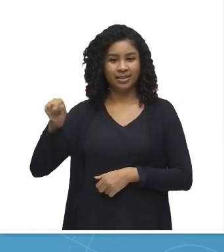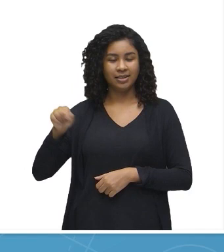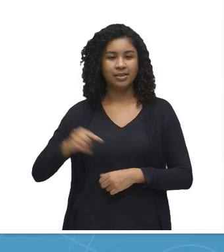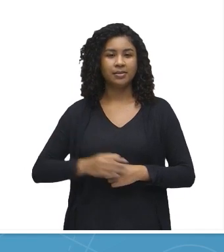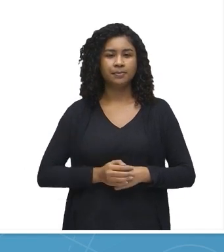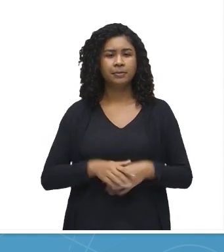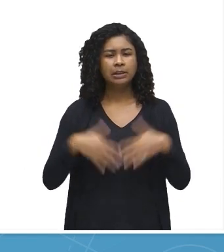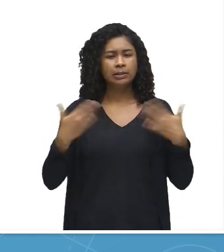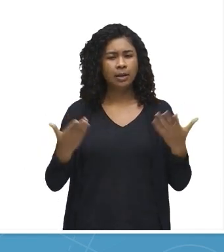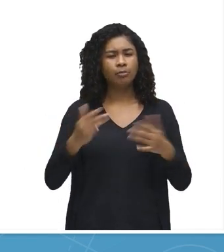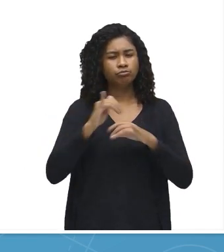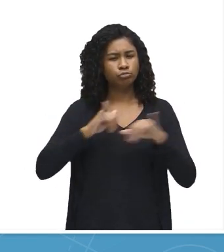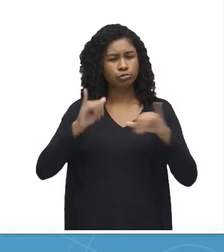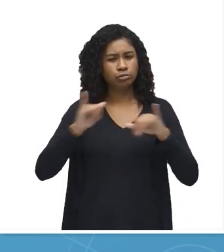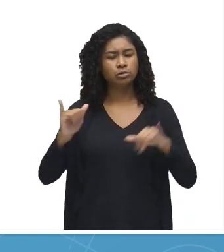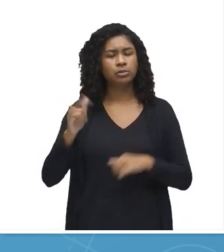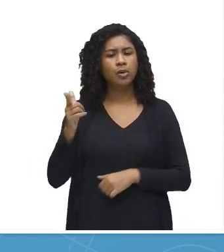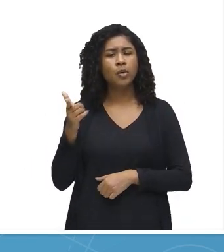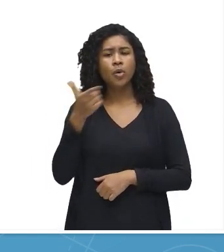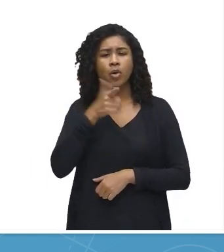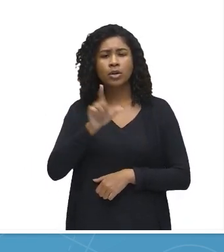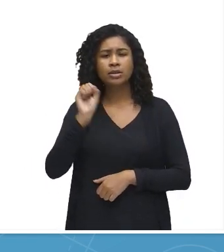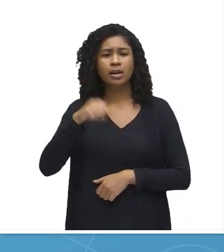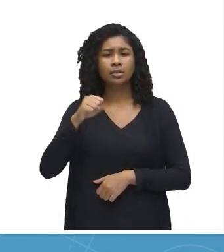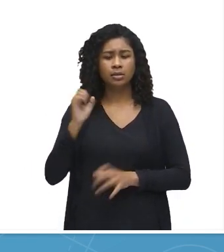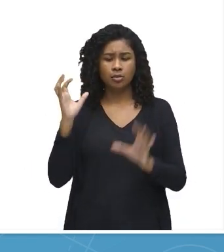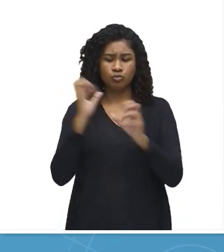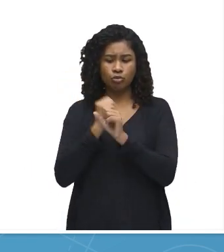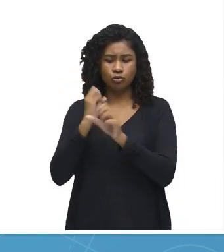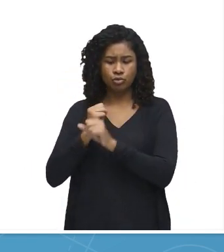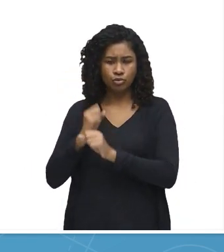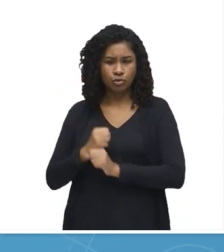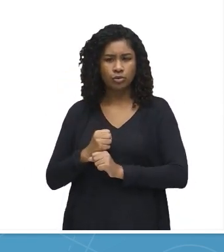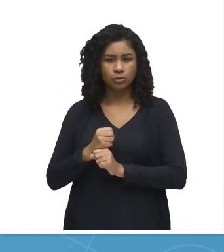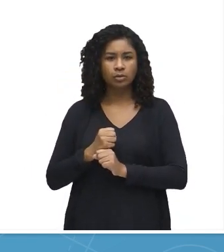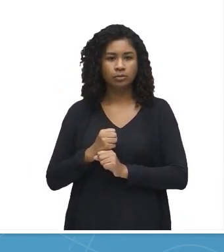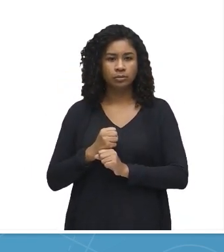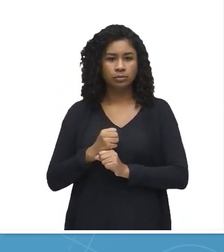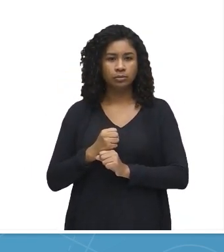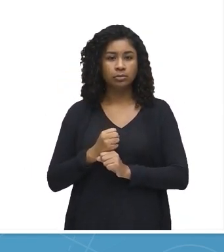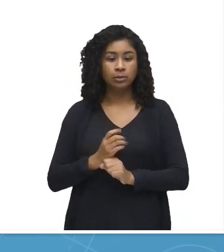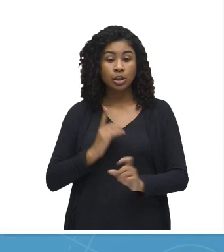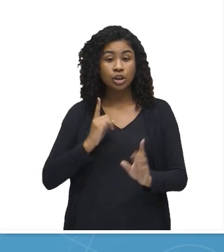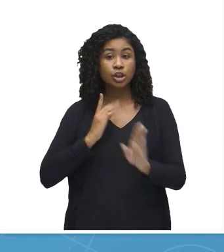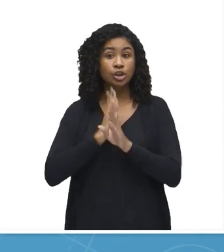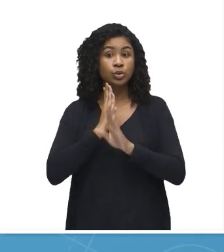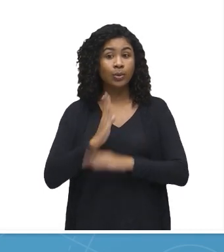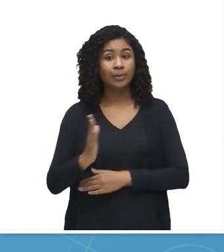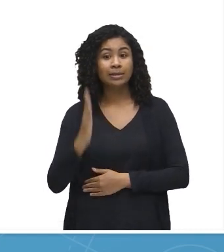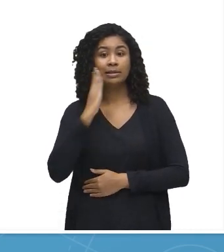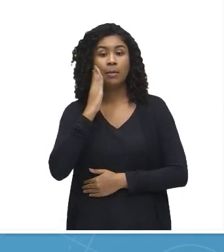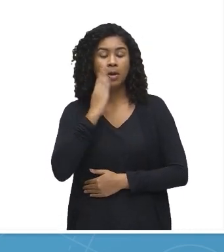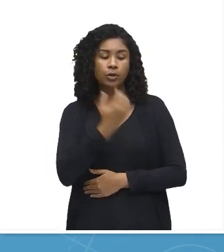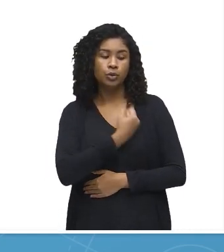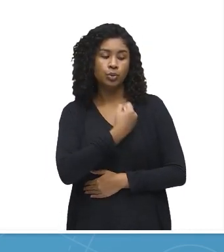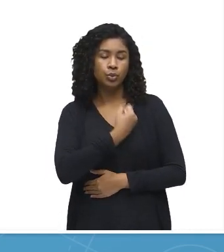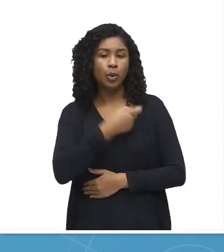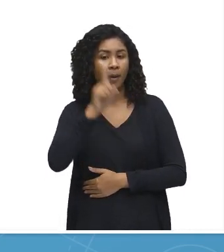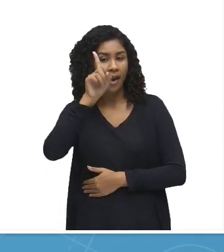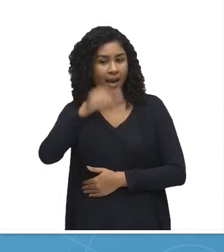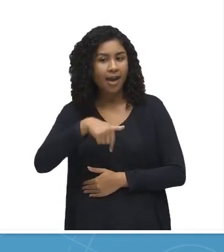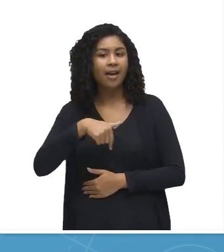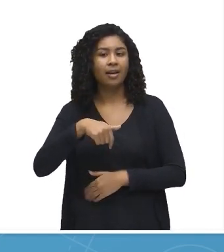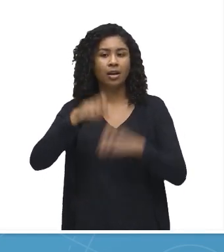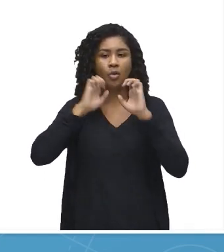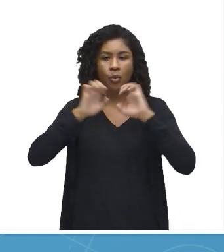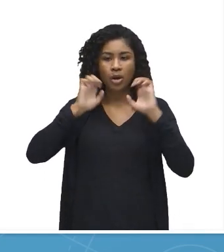gente consegue resolver uma equação do segundo grau, ou pelo menos descobrir se determinado número é uma das raízes da